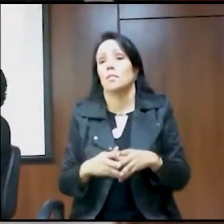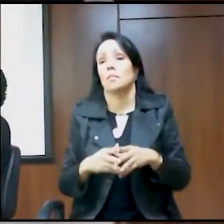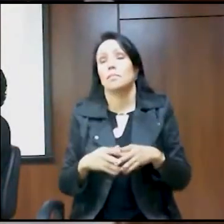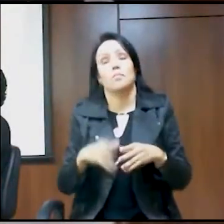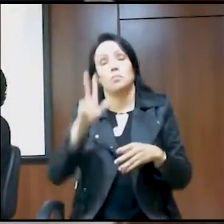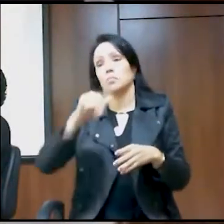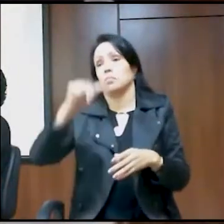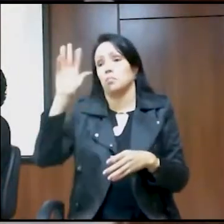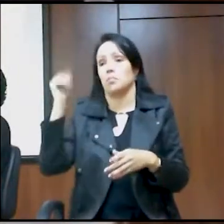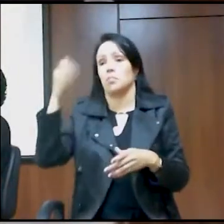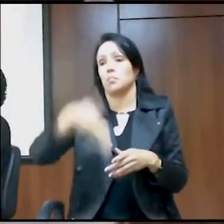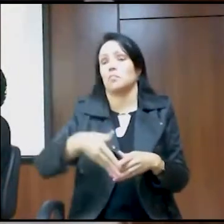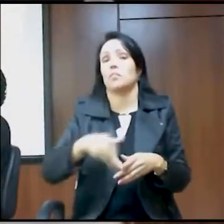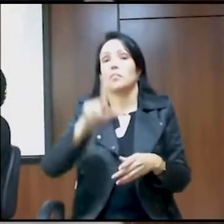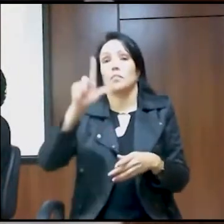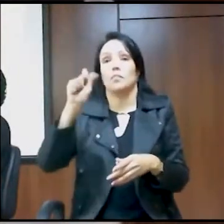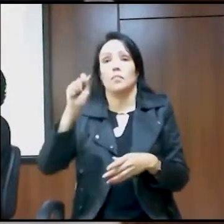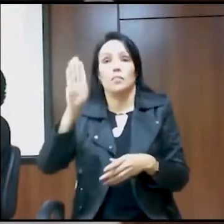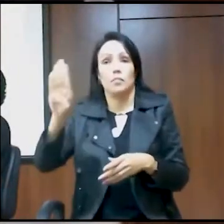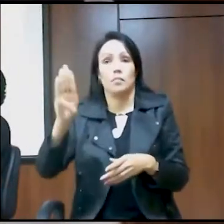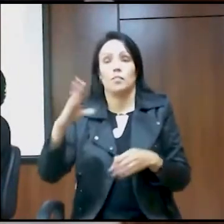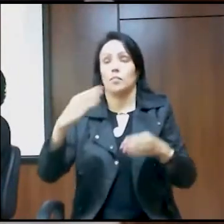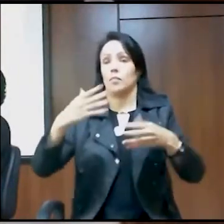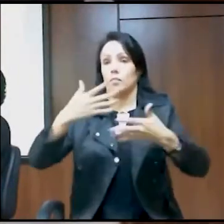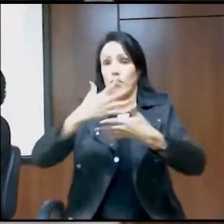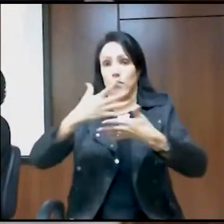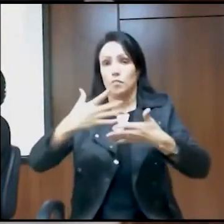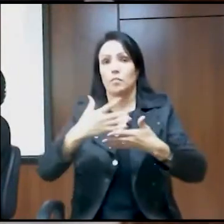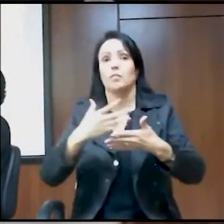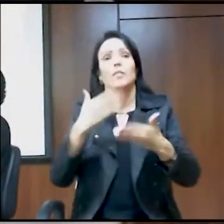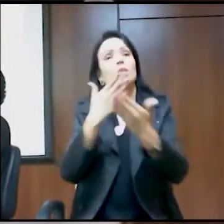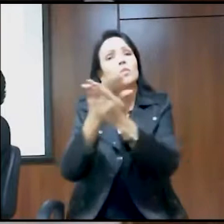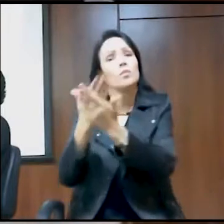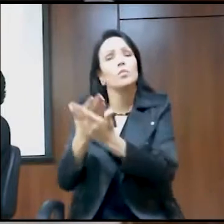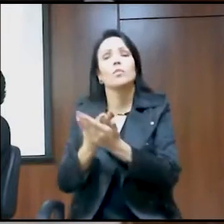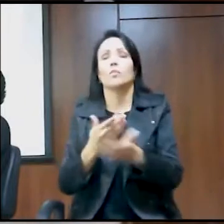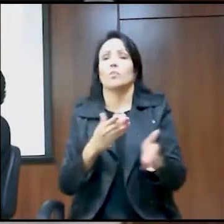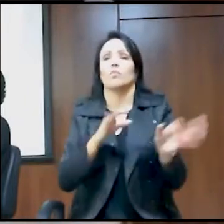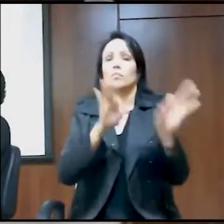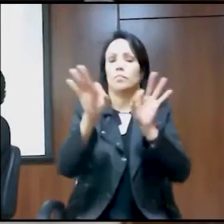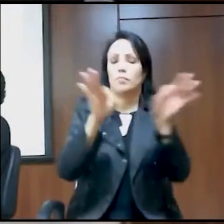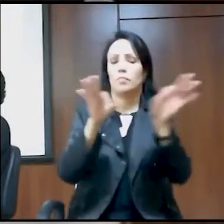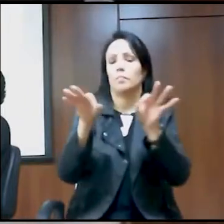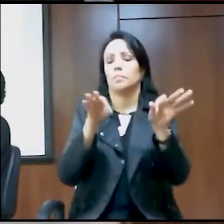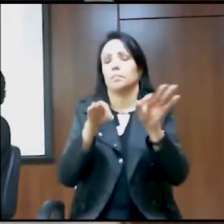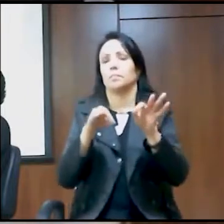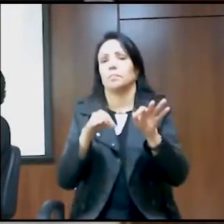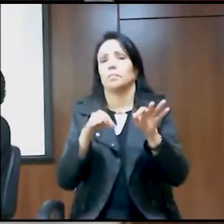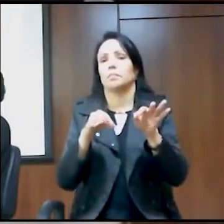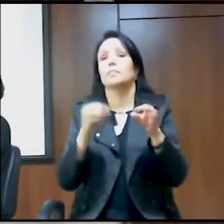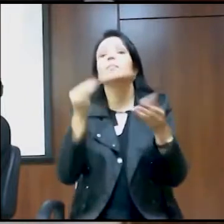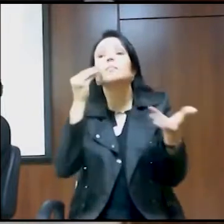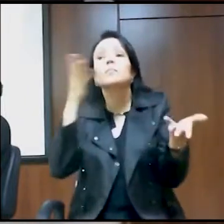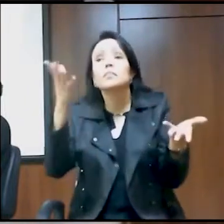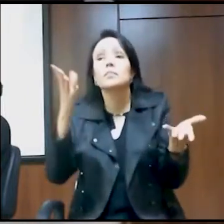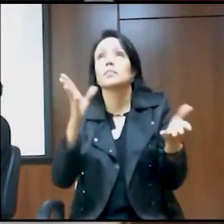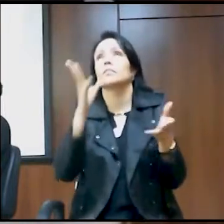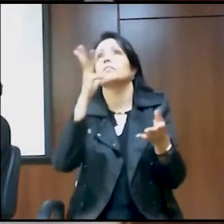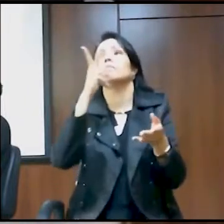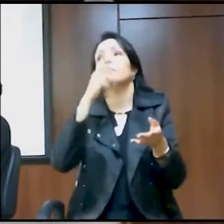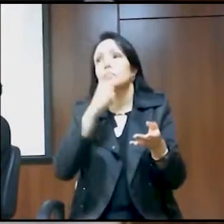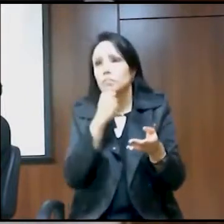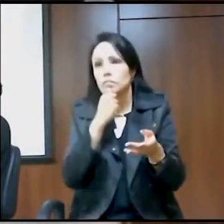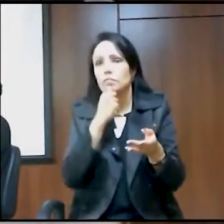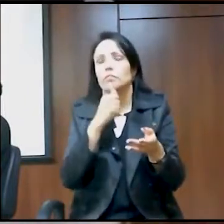pessoal do Lab Cidade, né, fizeram todo um estudo sobre a Operação Urbana Águas Espraiadas e pode mostrar, né, como é lento,